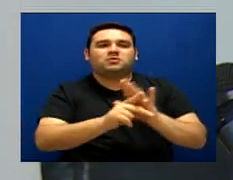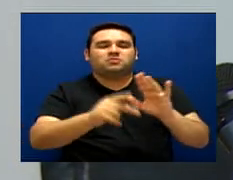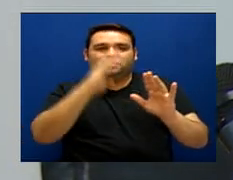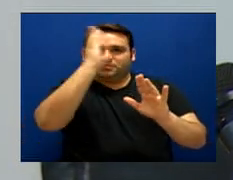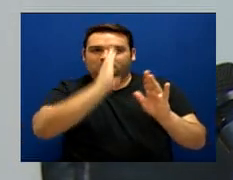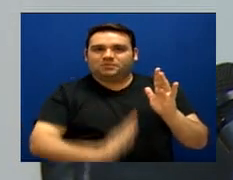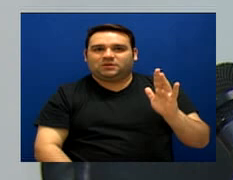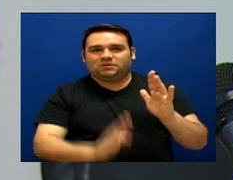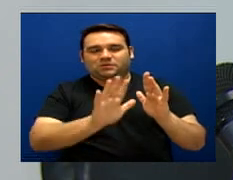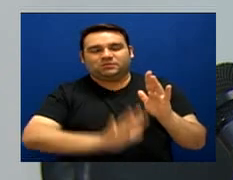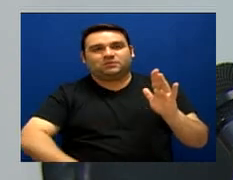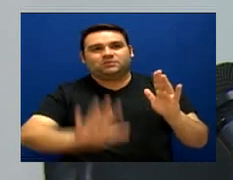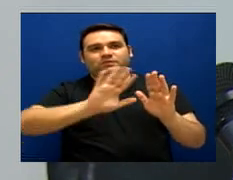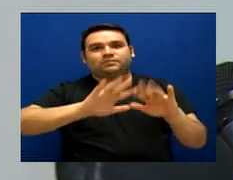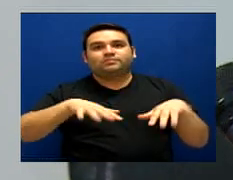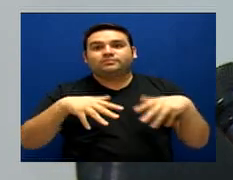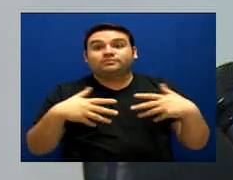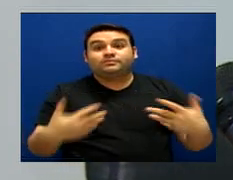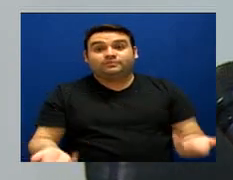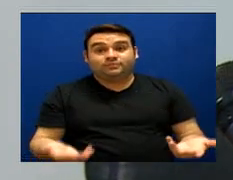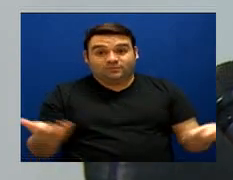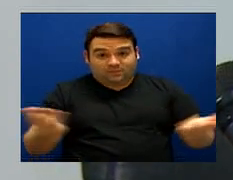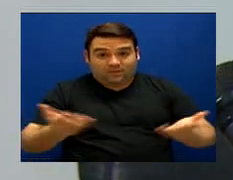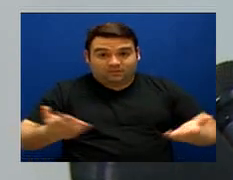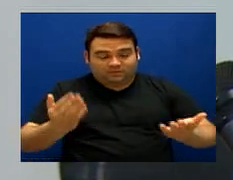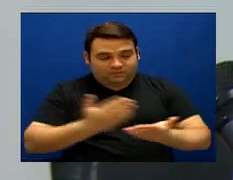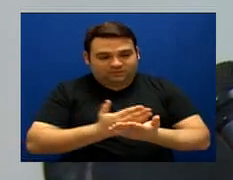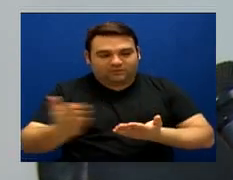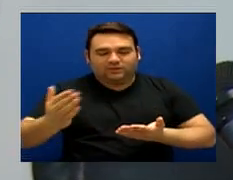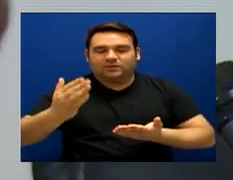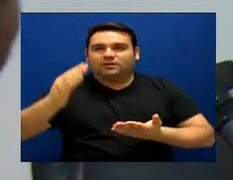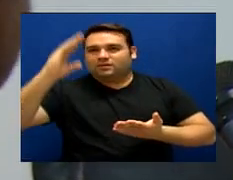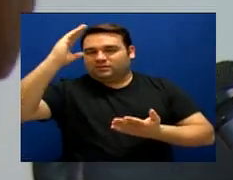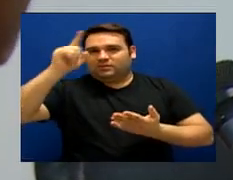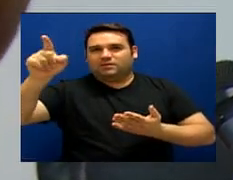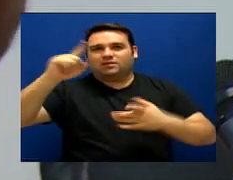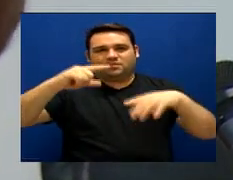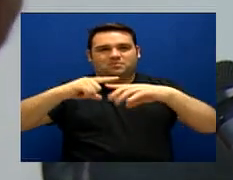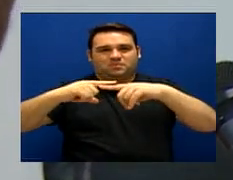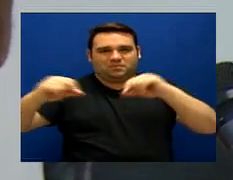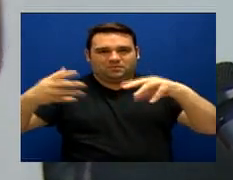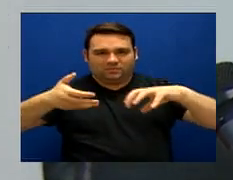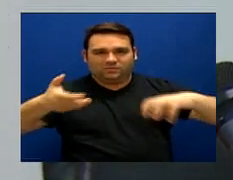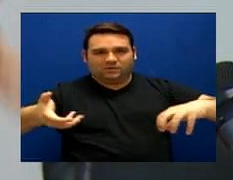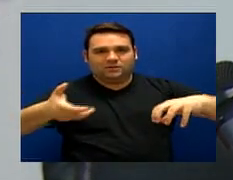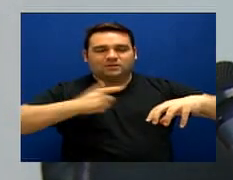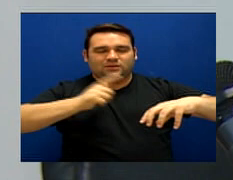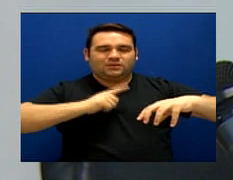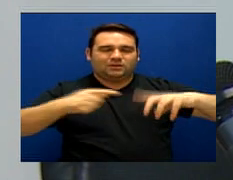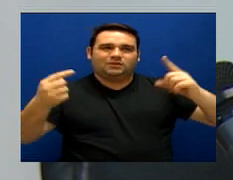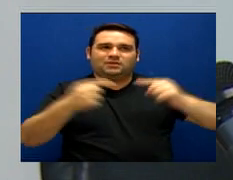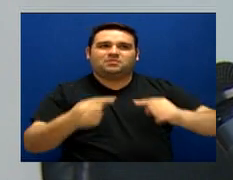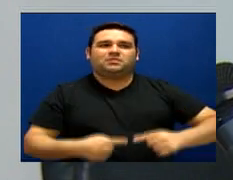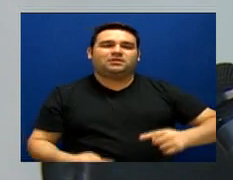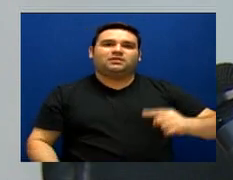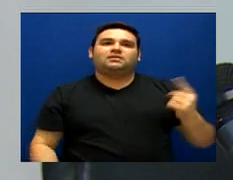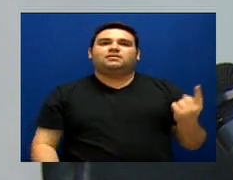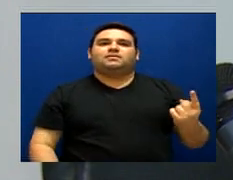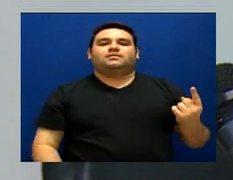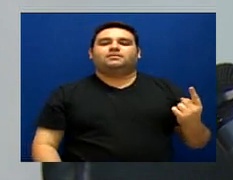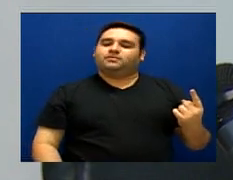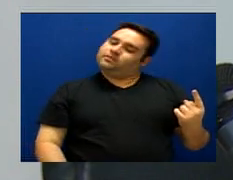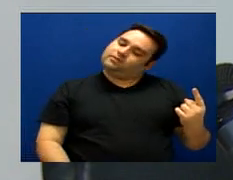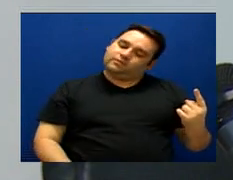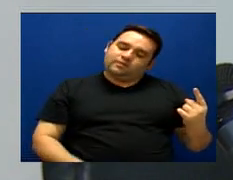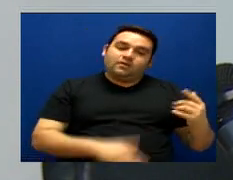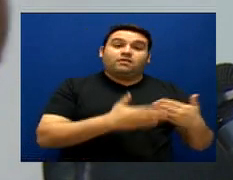nacional. Portanto, a partir de agora, o Congresso sancionando essa lei, que lhe cabe a sanção,